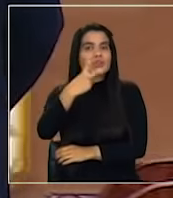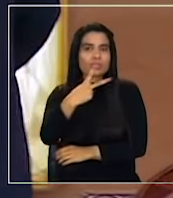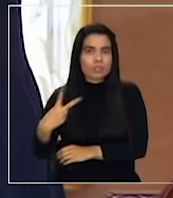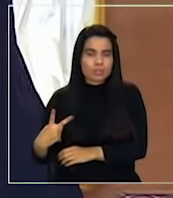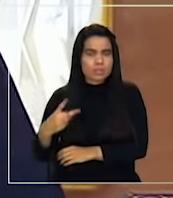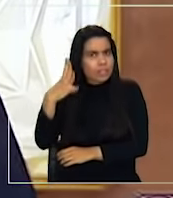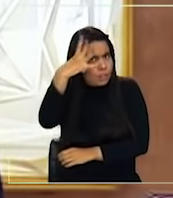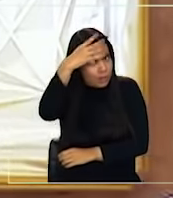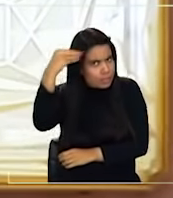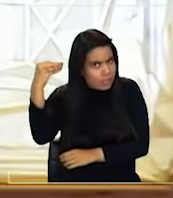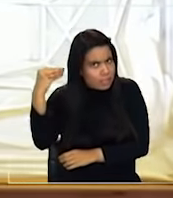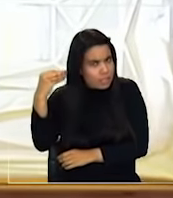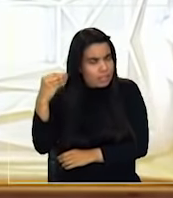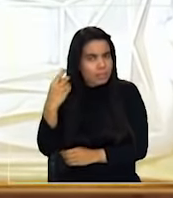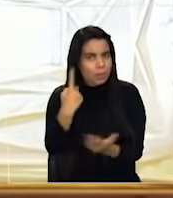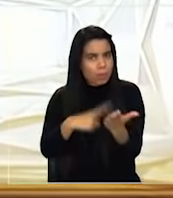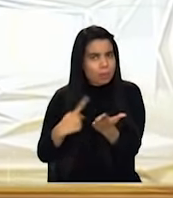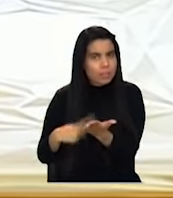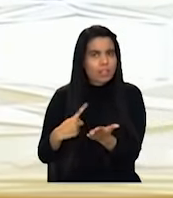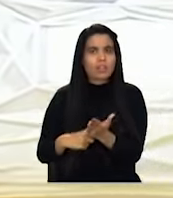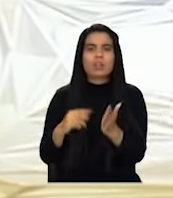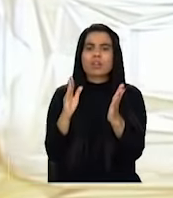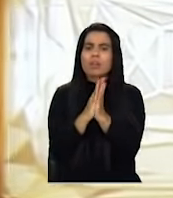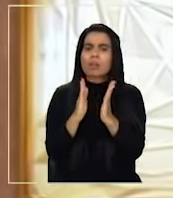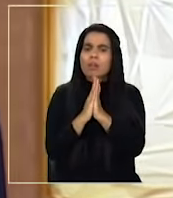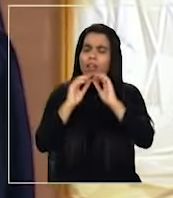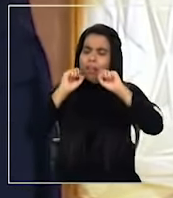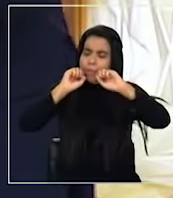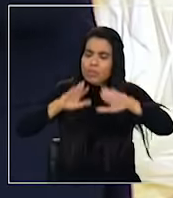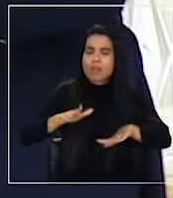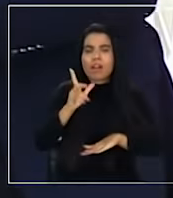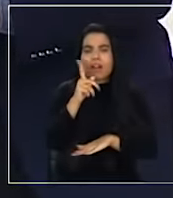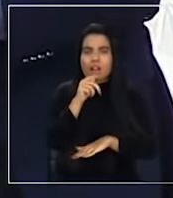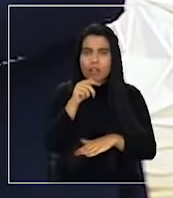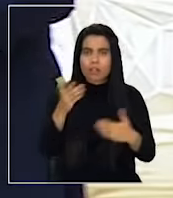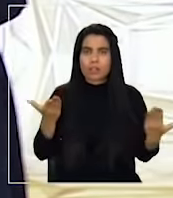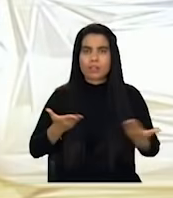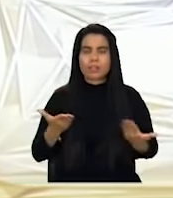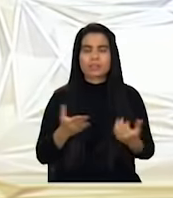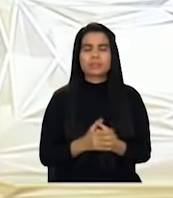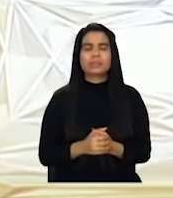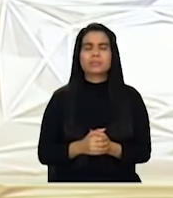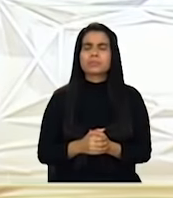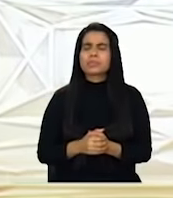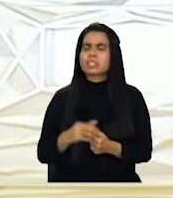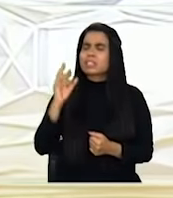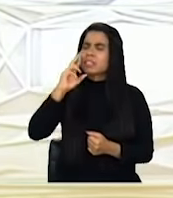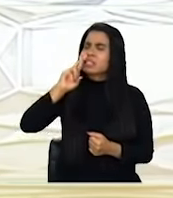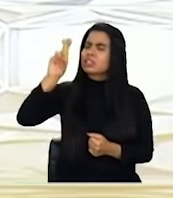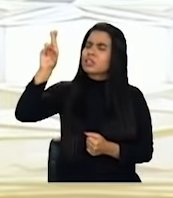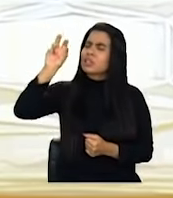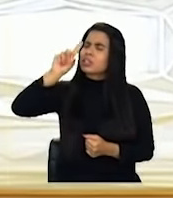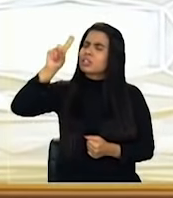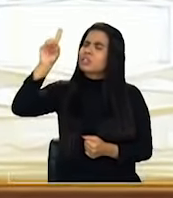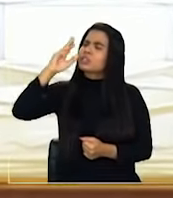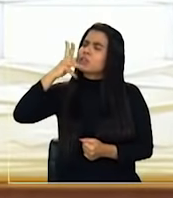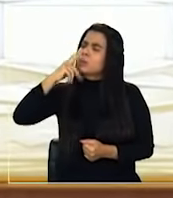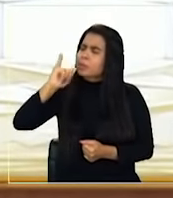aí a data. Vamos orar e abençoar a água agora. Senhor meu Deus e meu